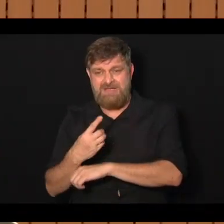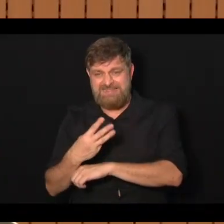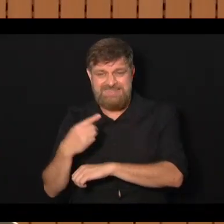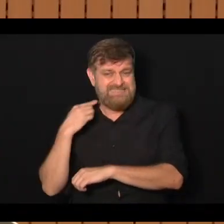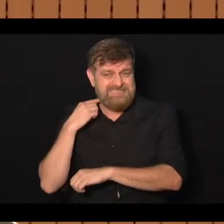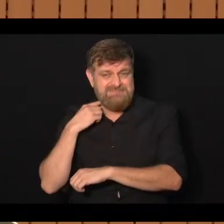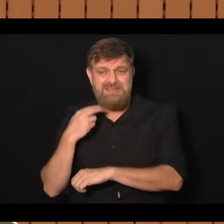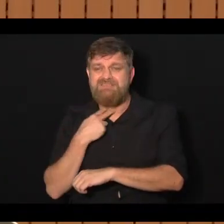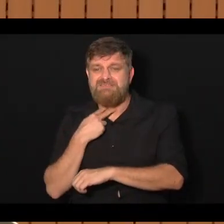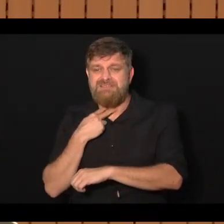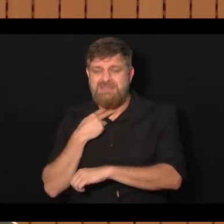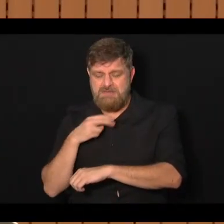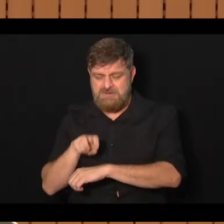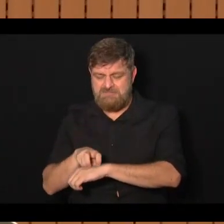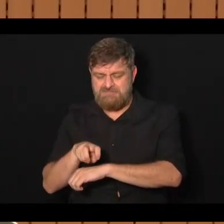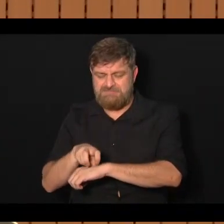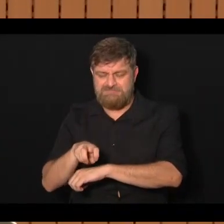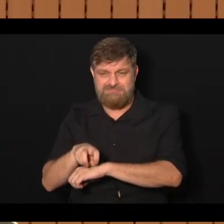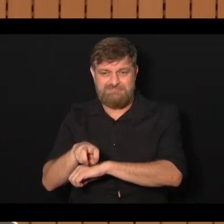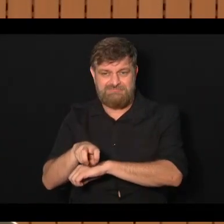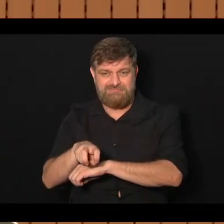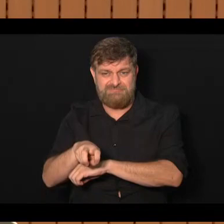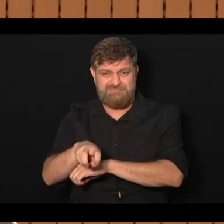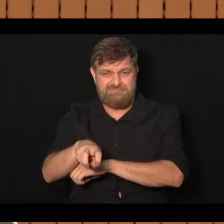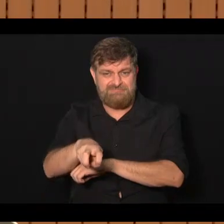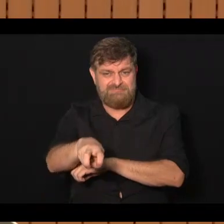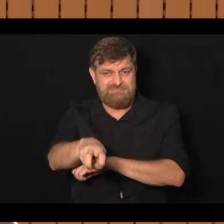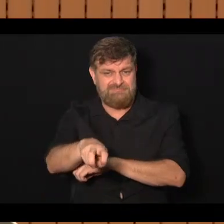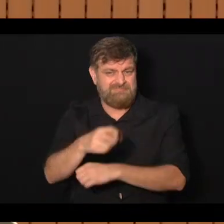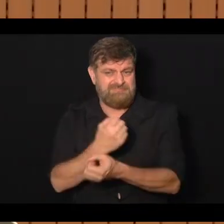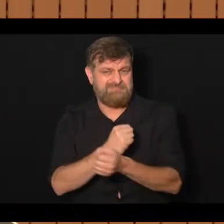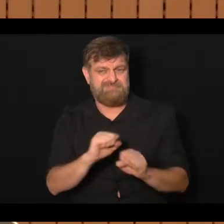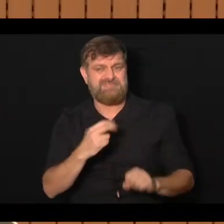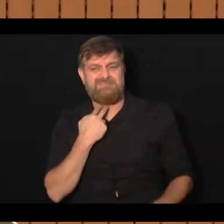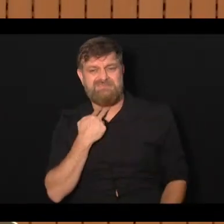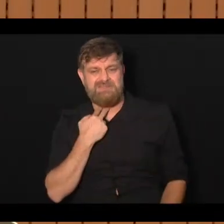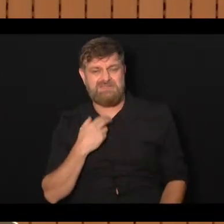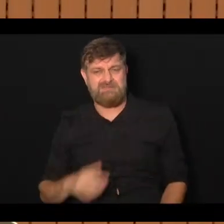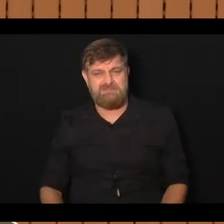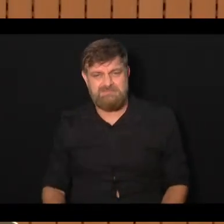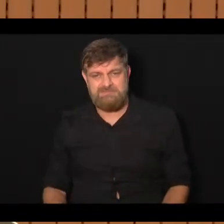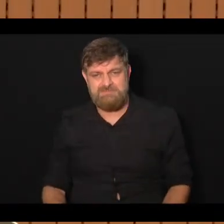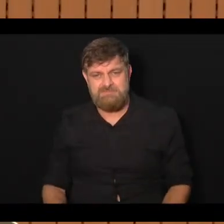tem uma sinalização adequada. Então, nós